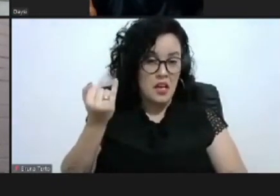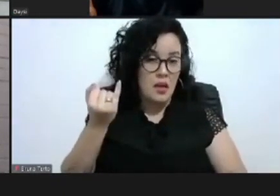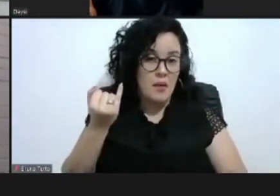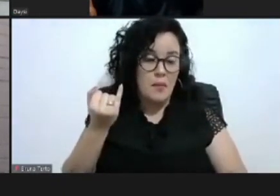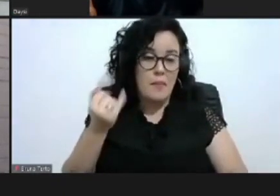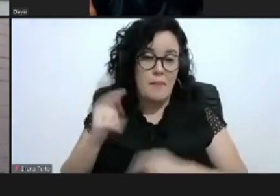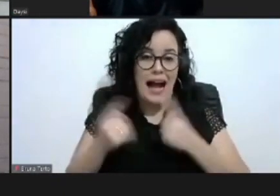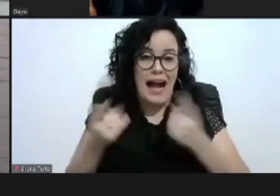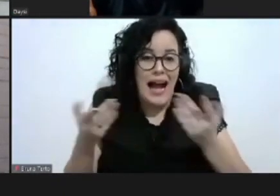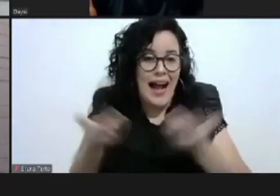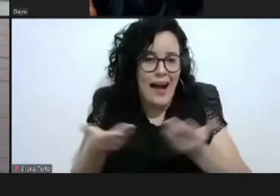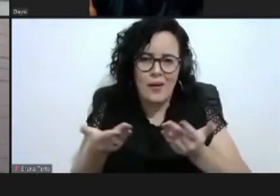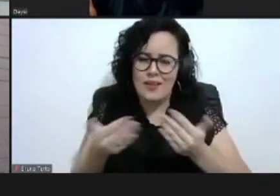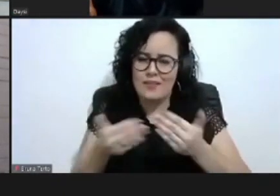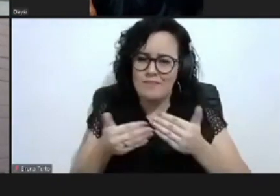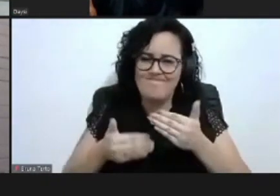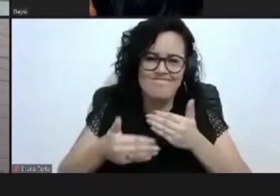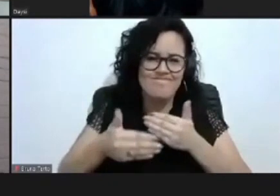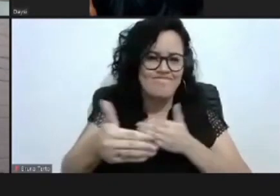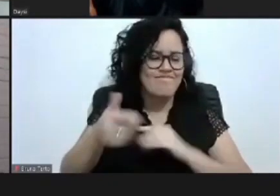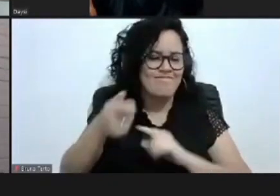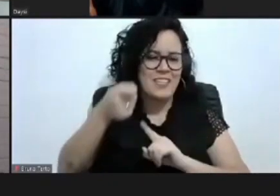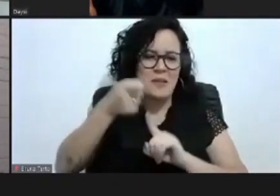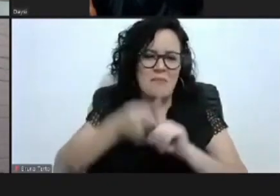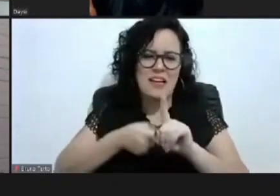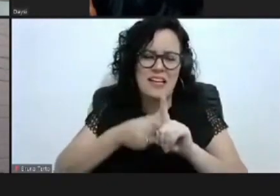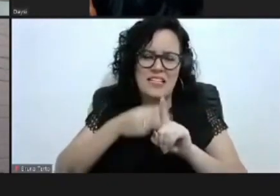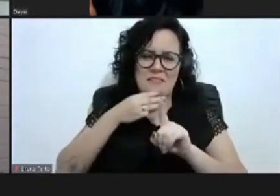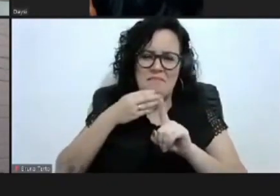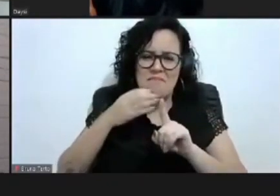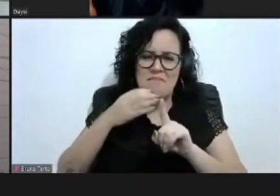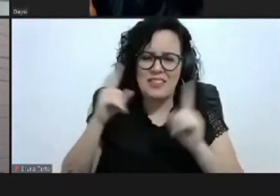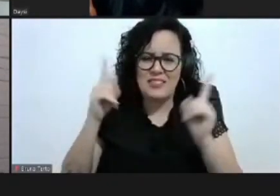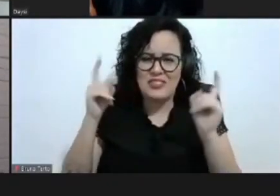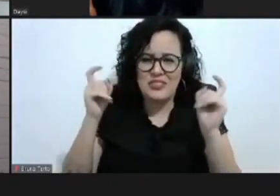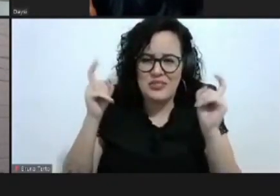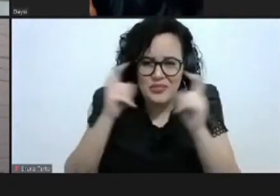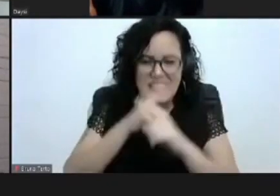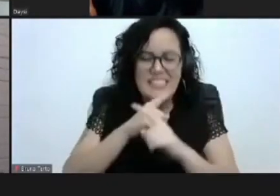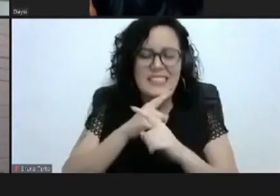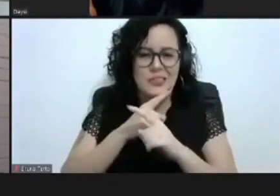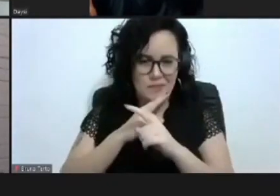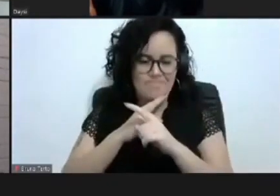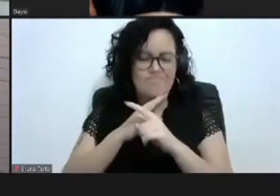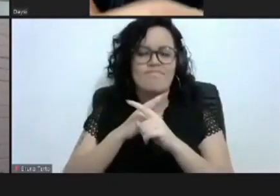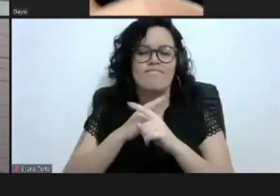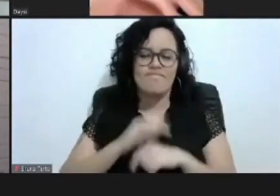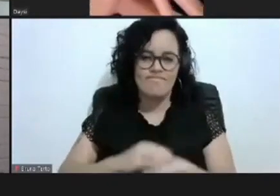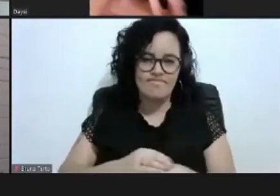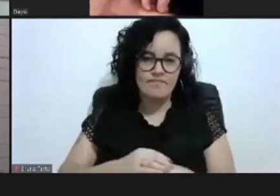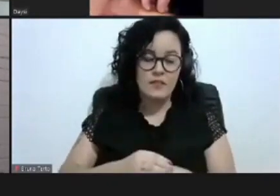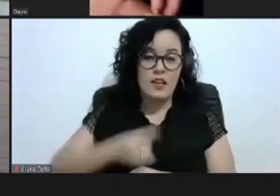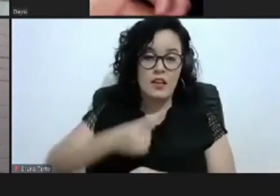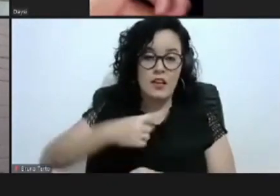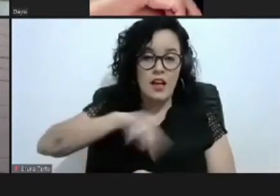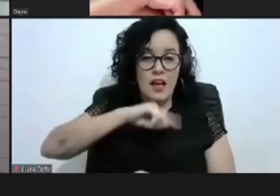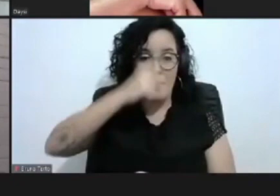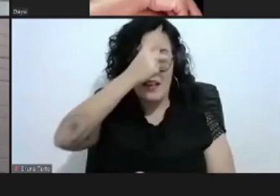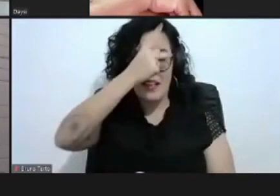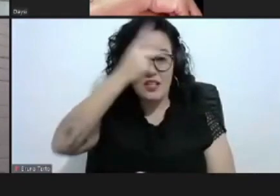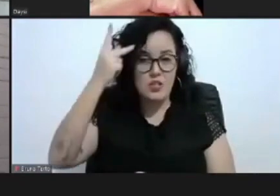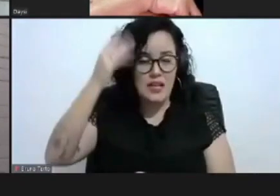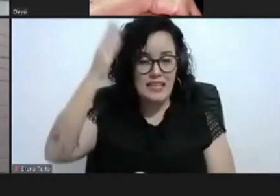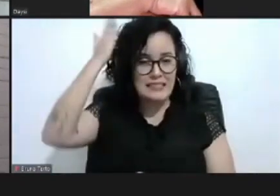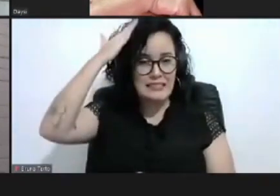país, 31 de março já seria uma data importante para todos nós lembrarmos, todas as pessoas que têm o mínimo de